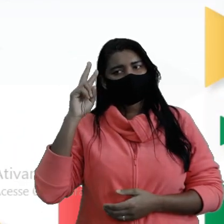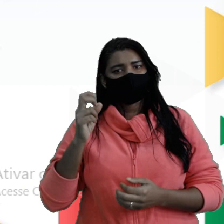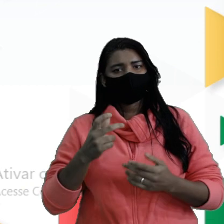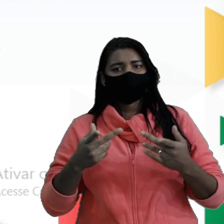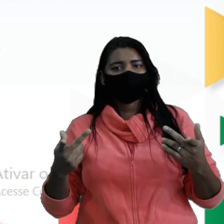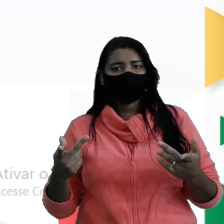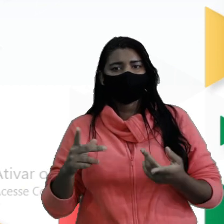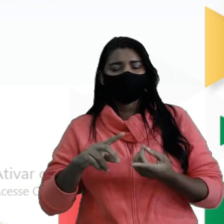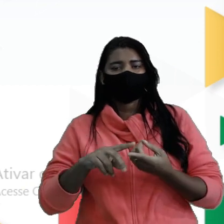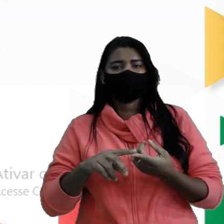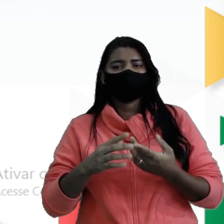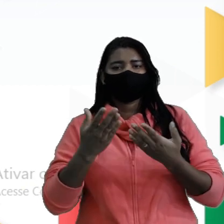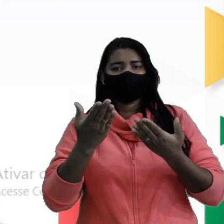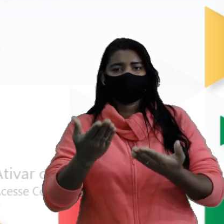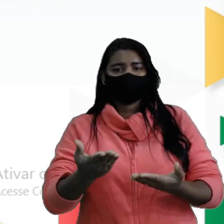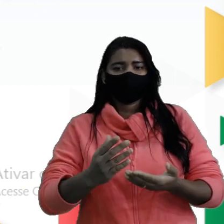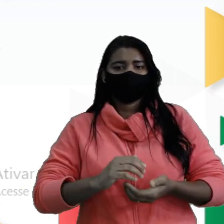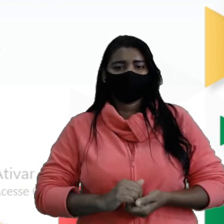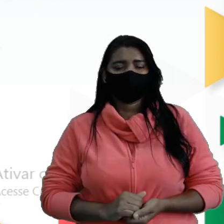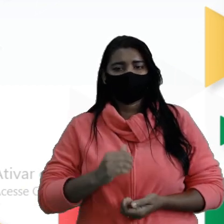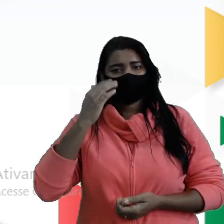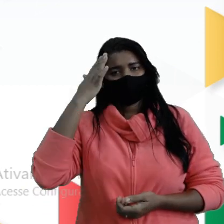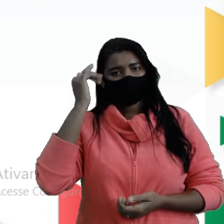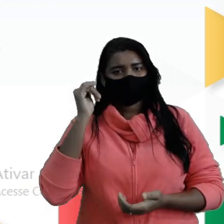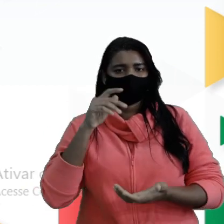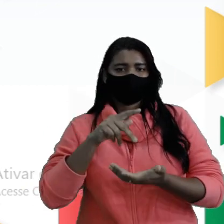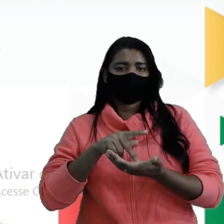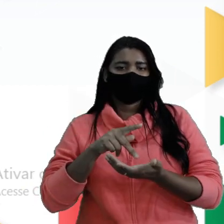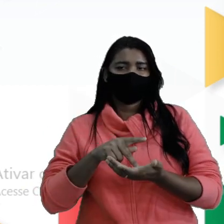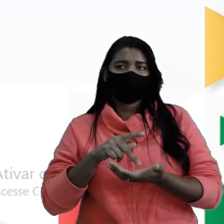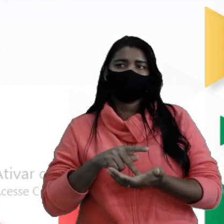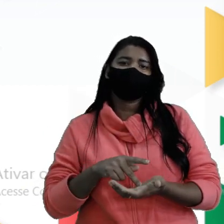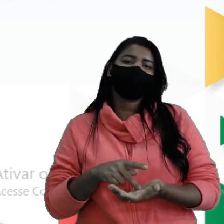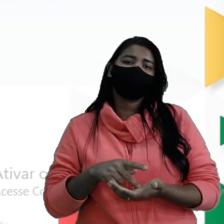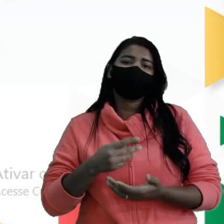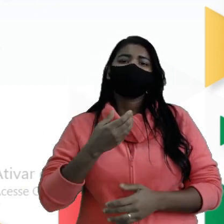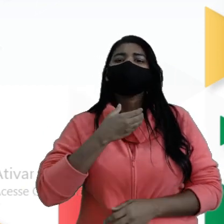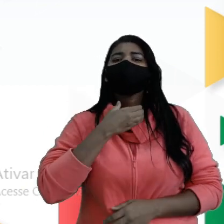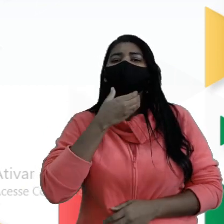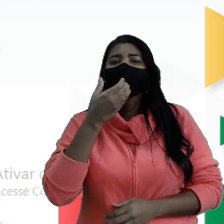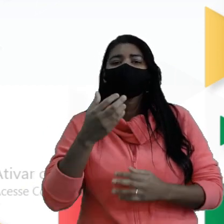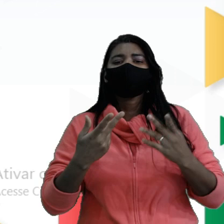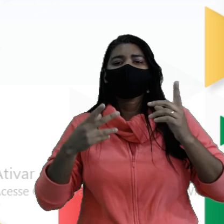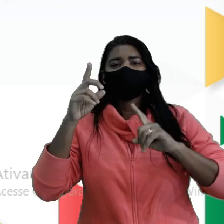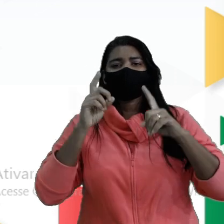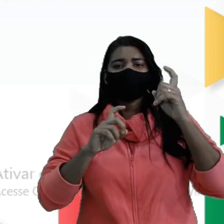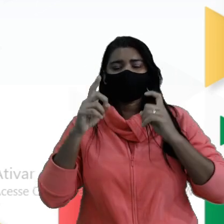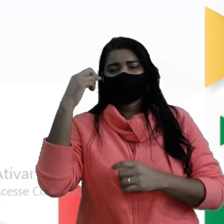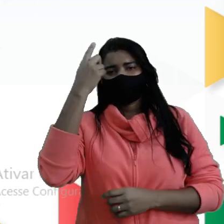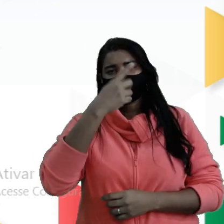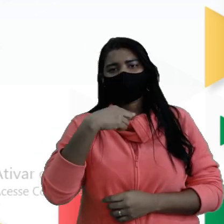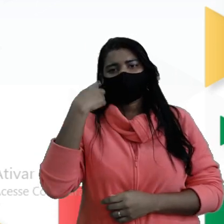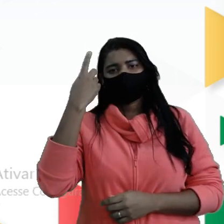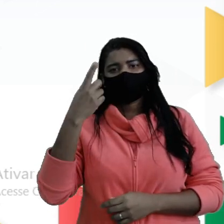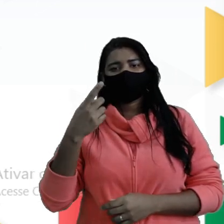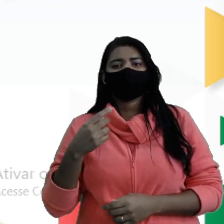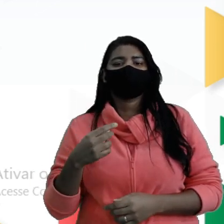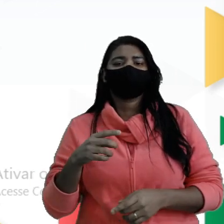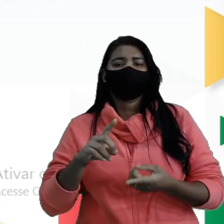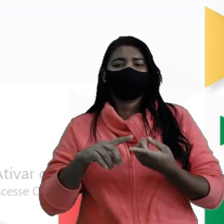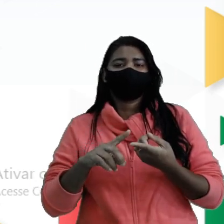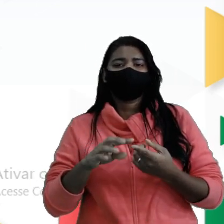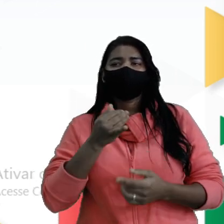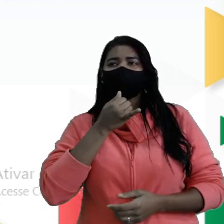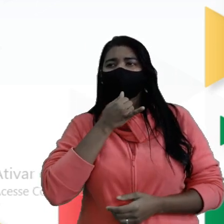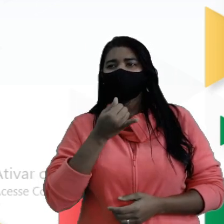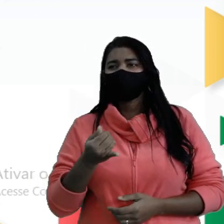muitas vezes, vocês sabem muito bem a questão da voz, as expressões faciais, os gestos comunicam. Vamos